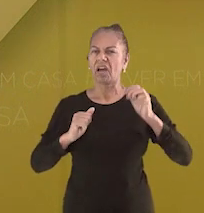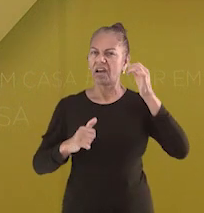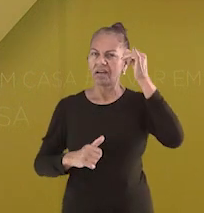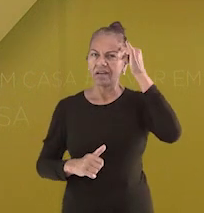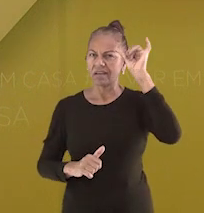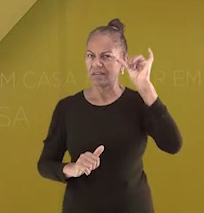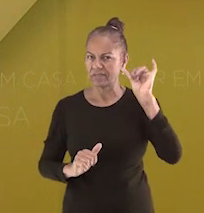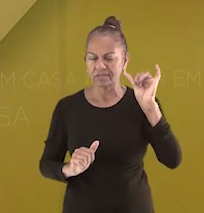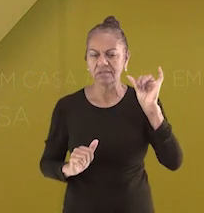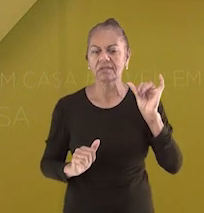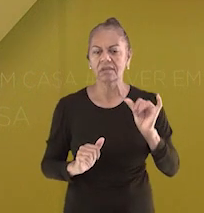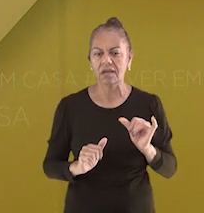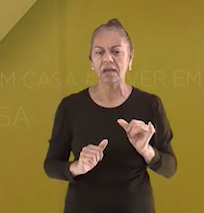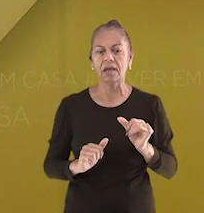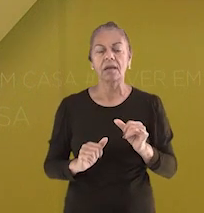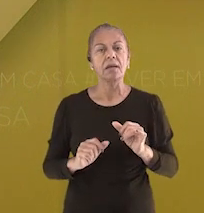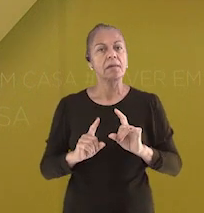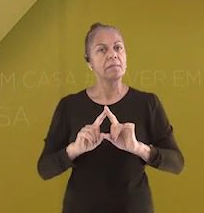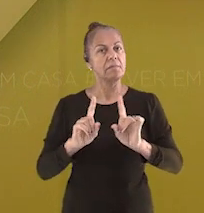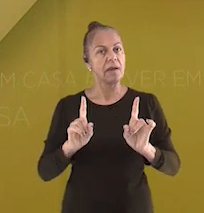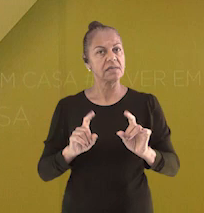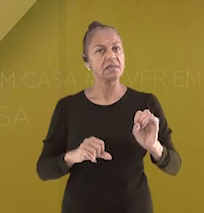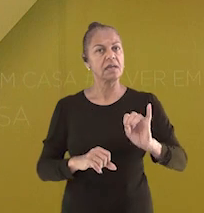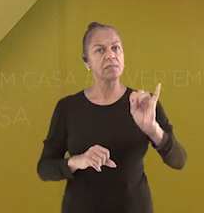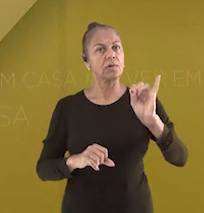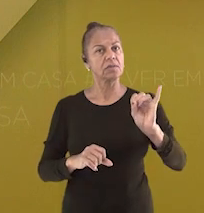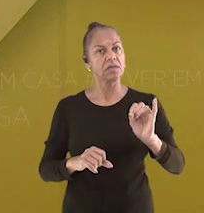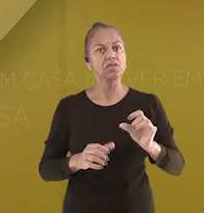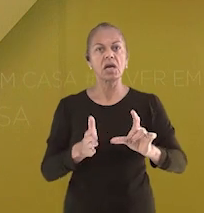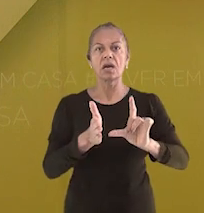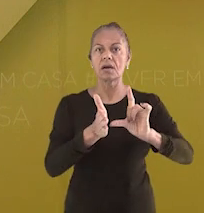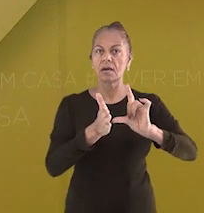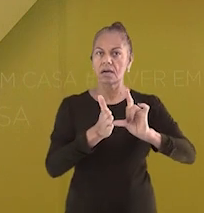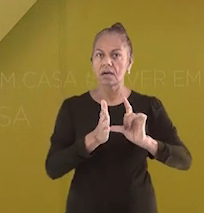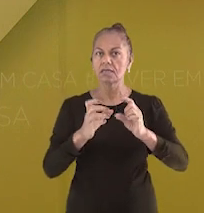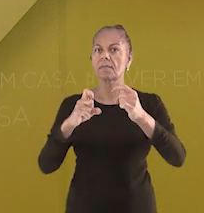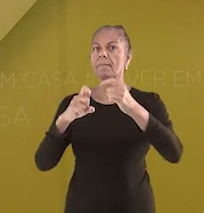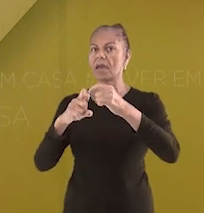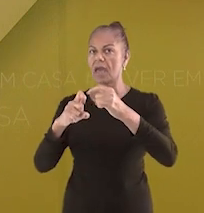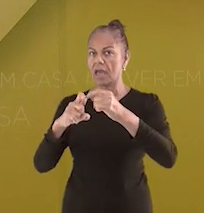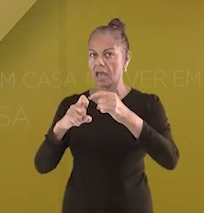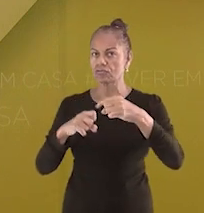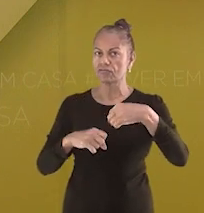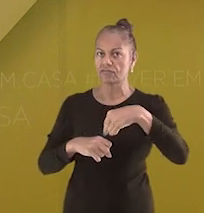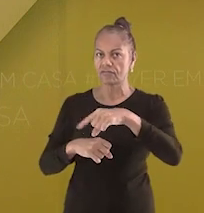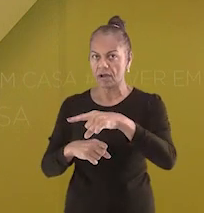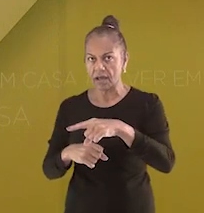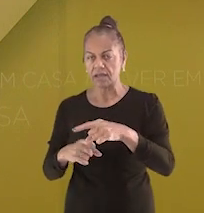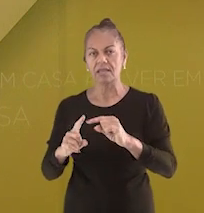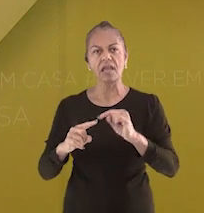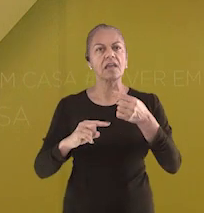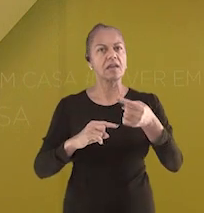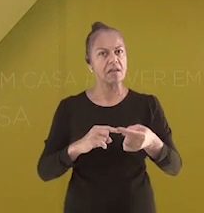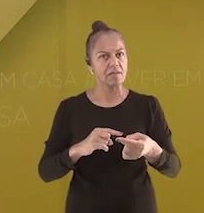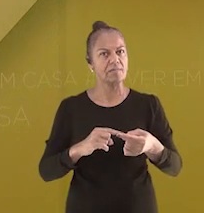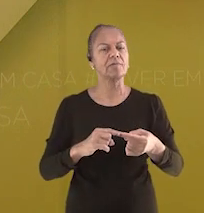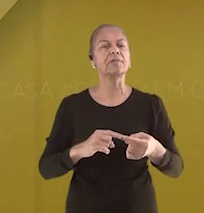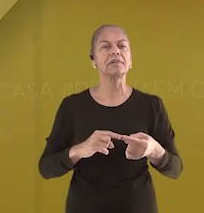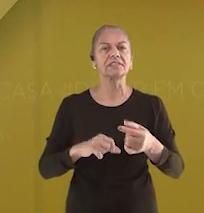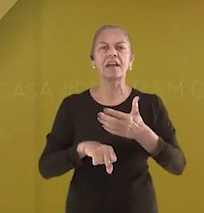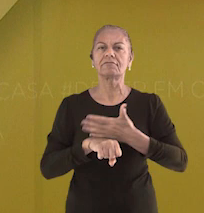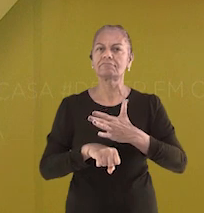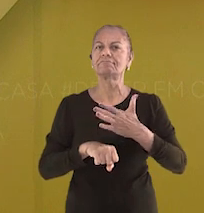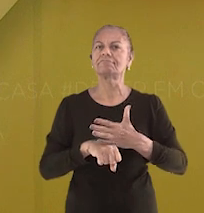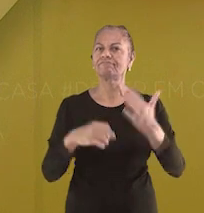ser feitos após uma avaliação médica, o famoso check-up. Agora vamos observar os benefícios dos exercícios aeróbicos. O